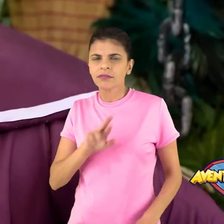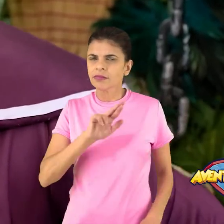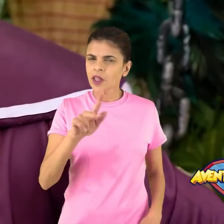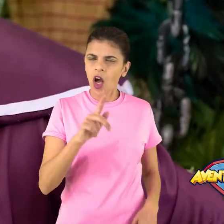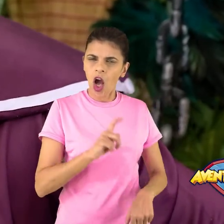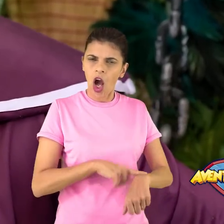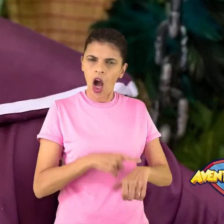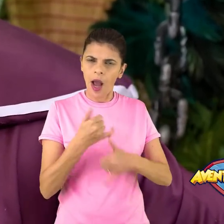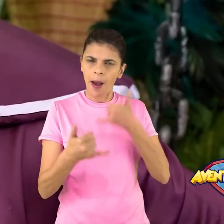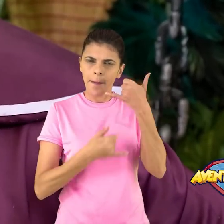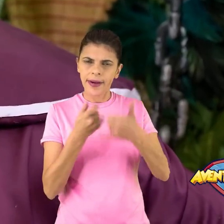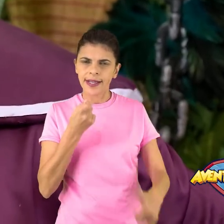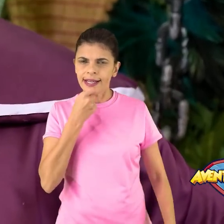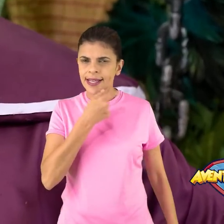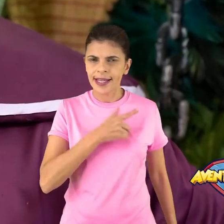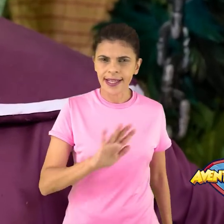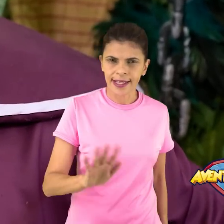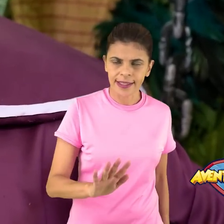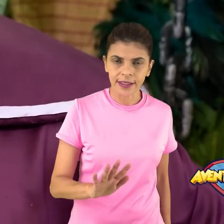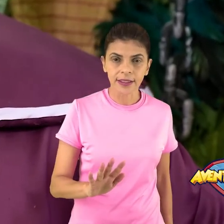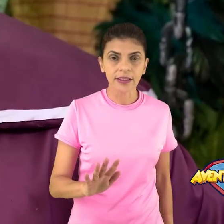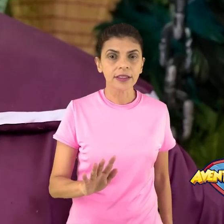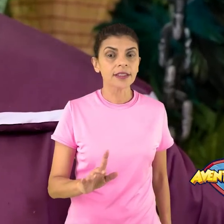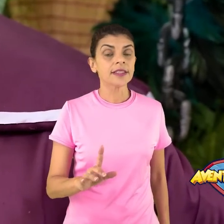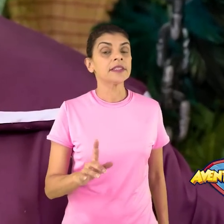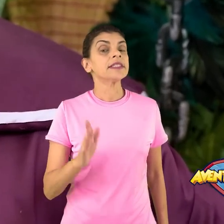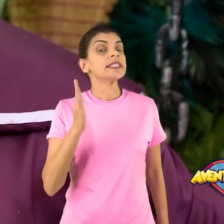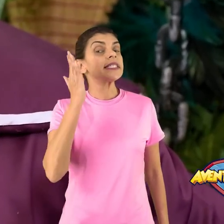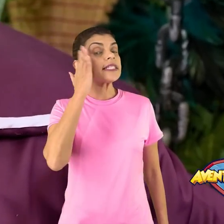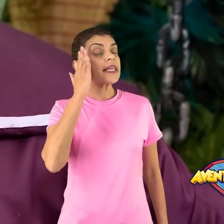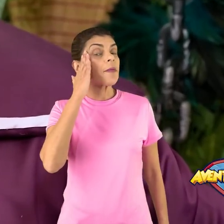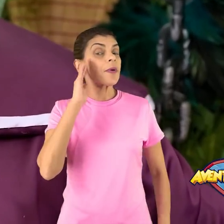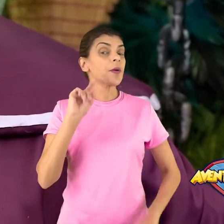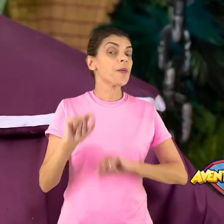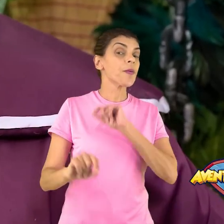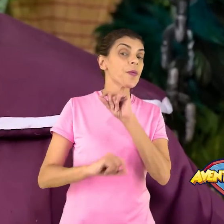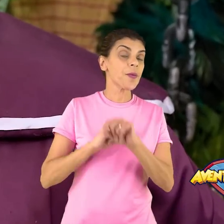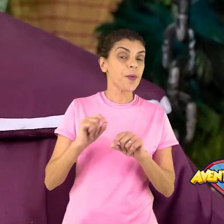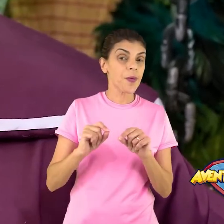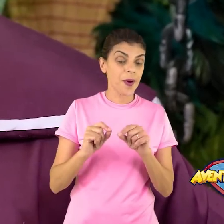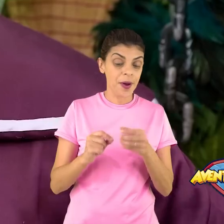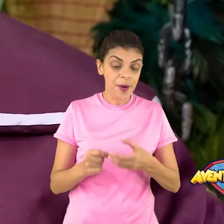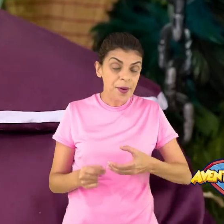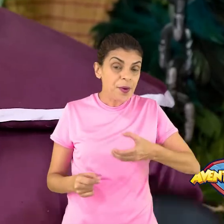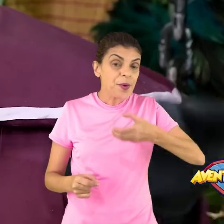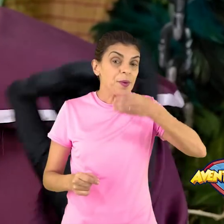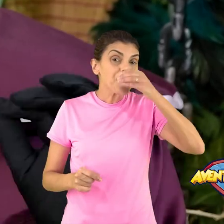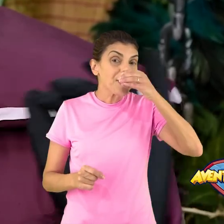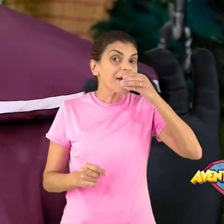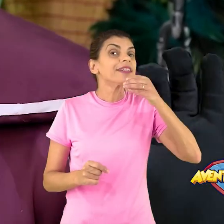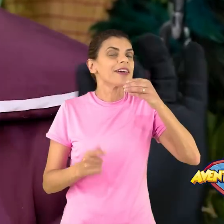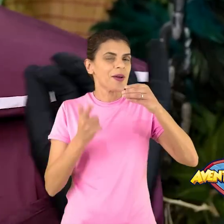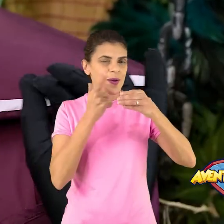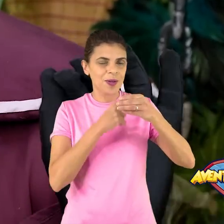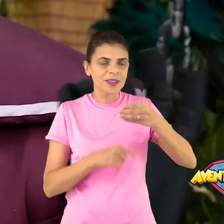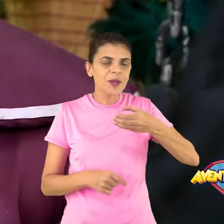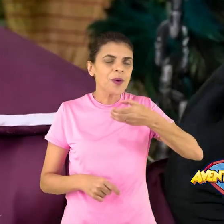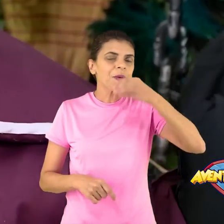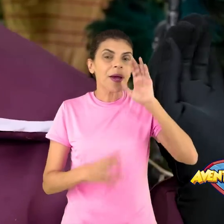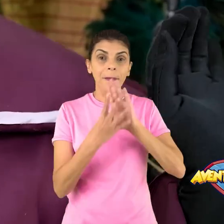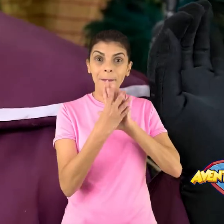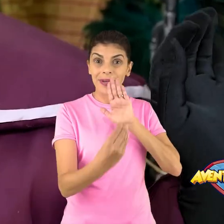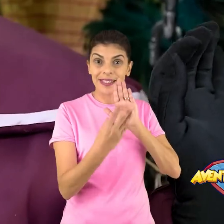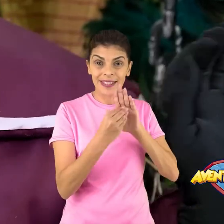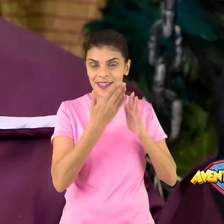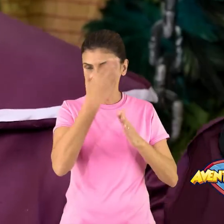de brincadeiras. Temos que saber se o meu plano de dar a poção da imitação